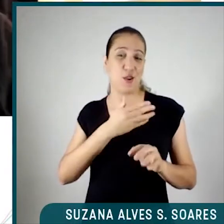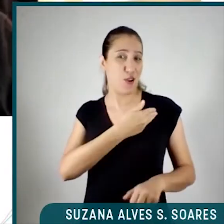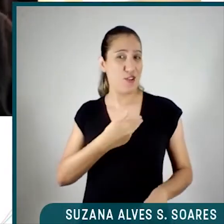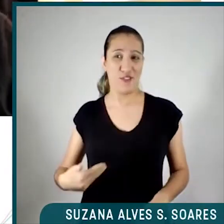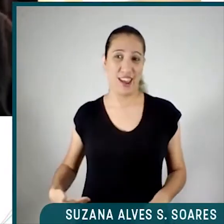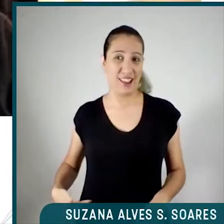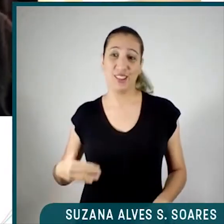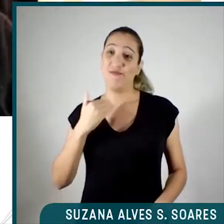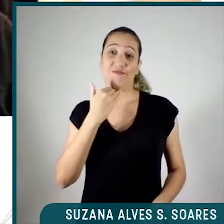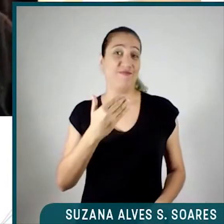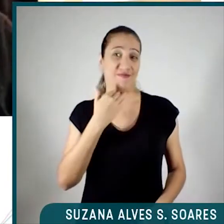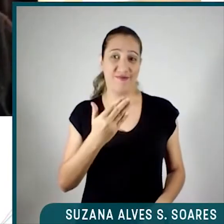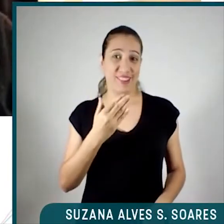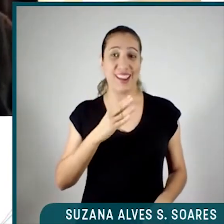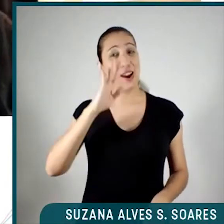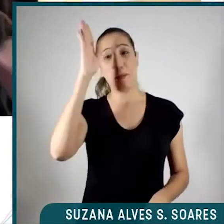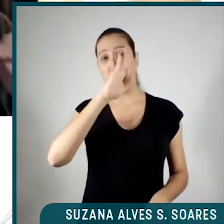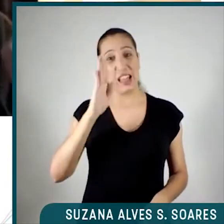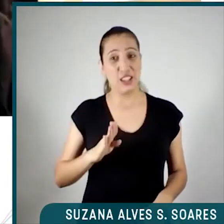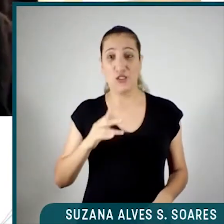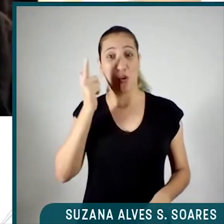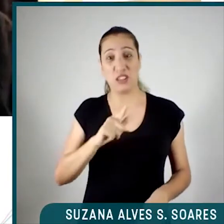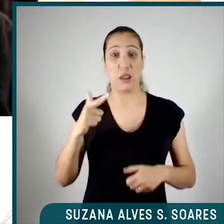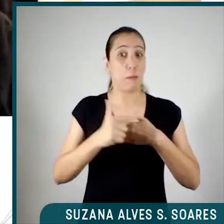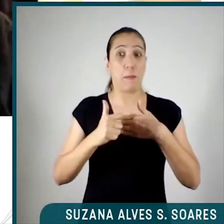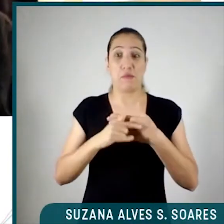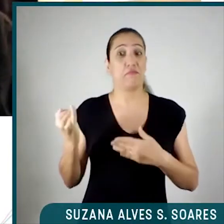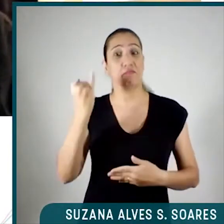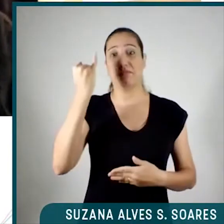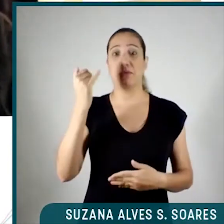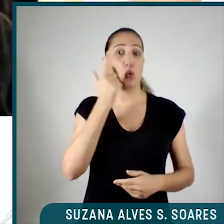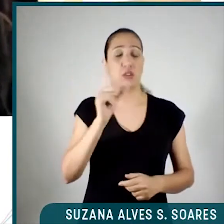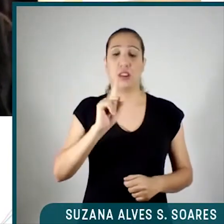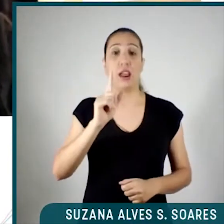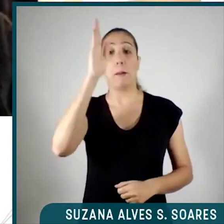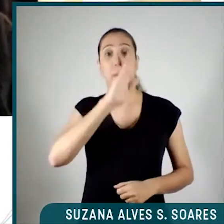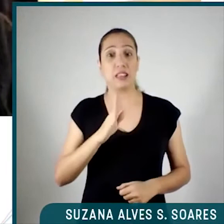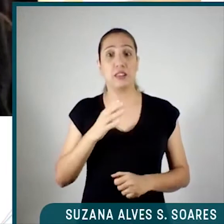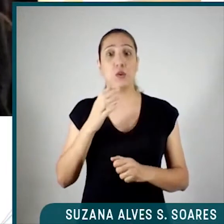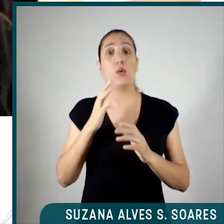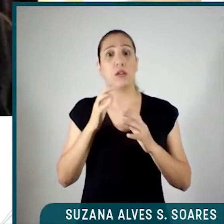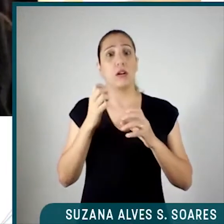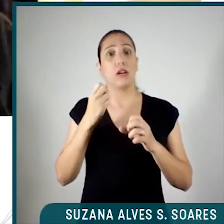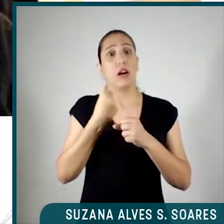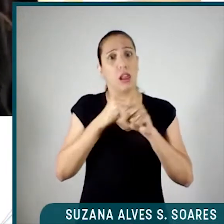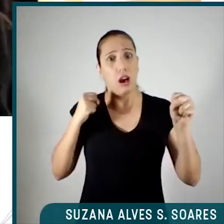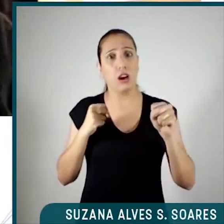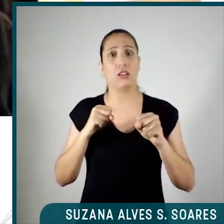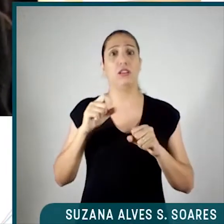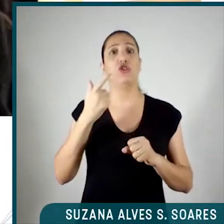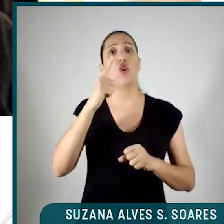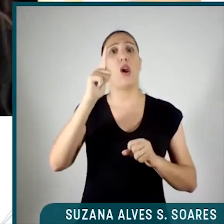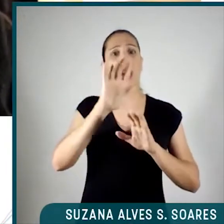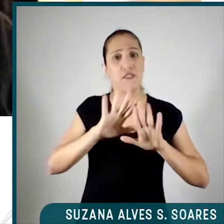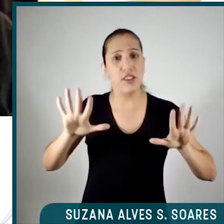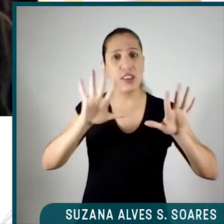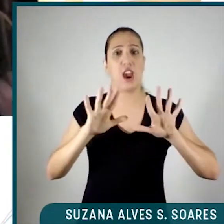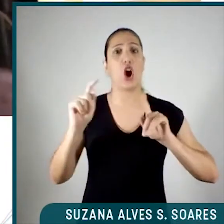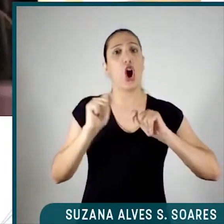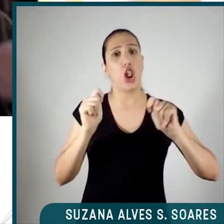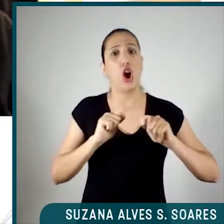o Brasil ser um ator relevante. O Brasil é um dos maiores países do mundo, em termos econômicos, geográficos e